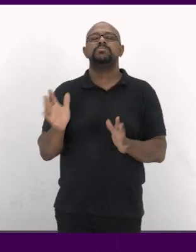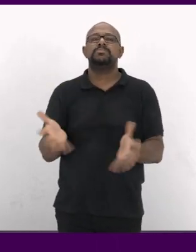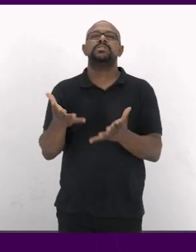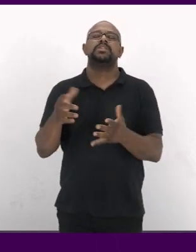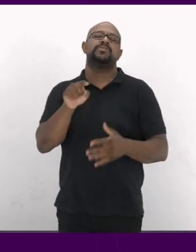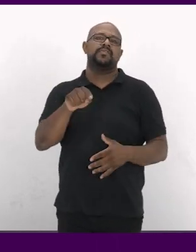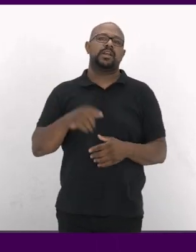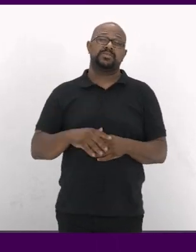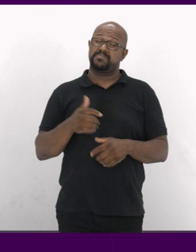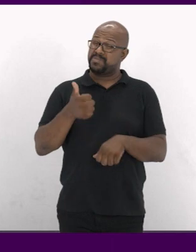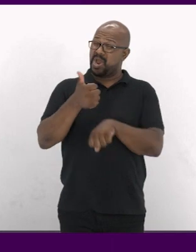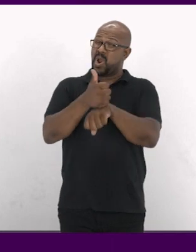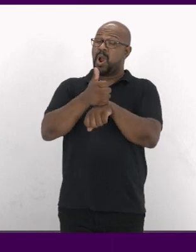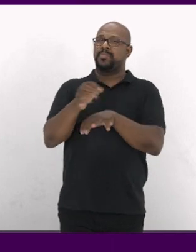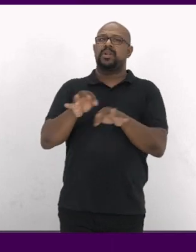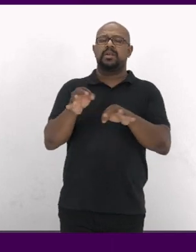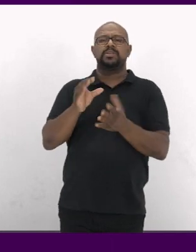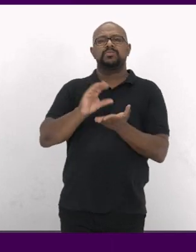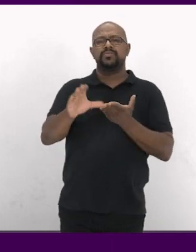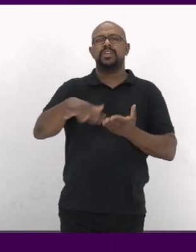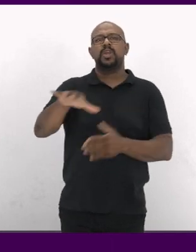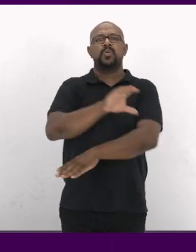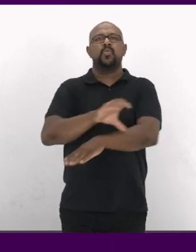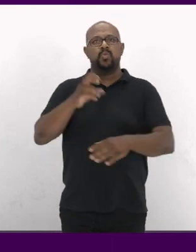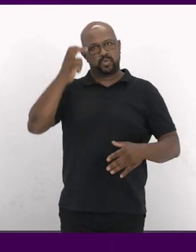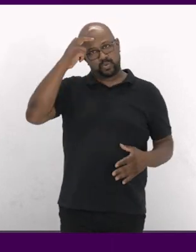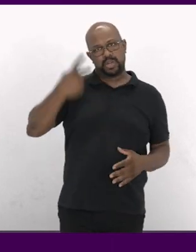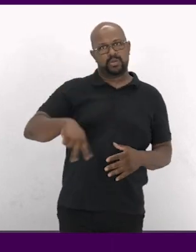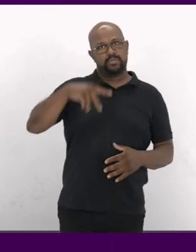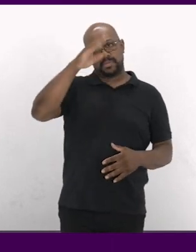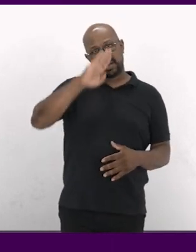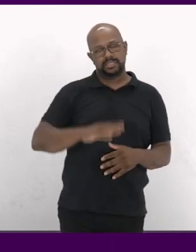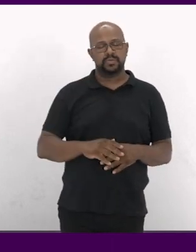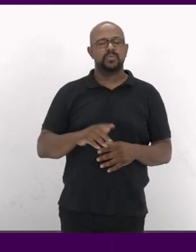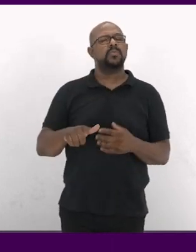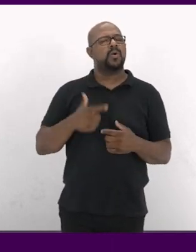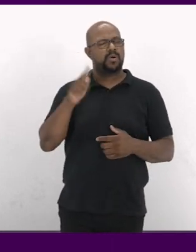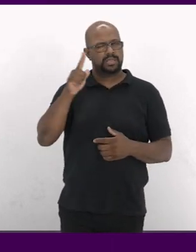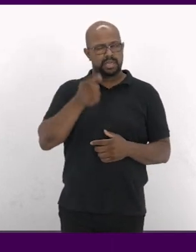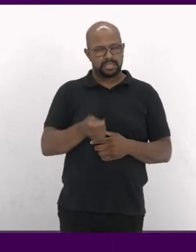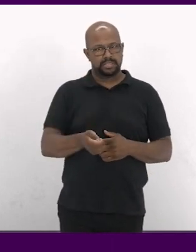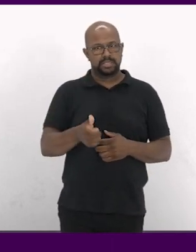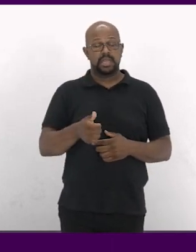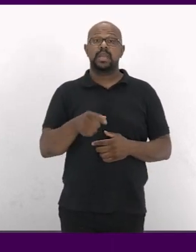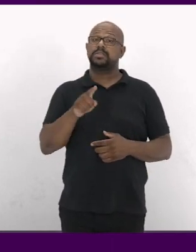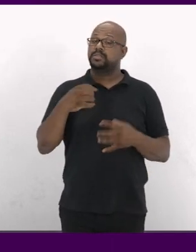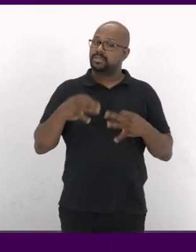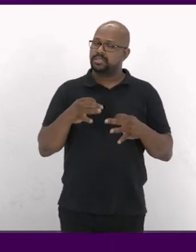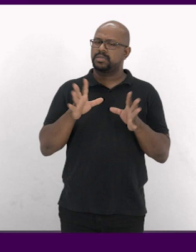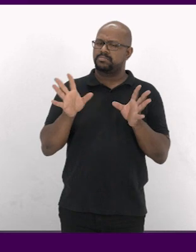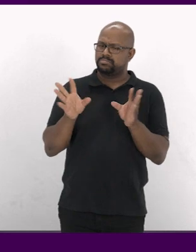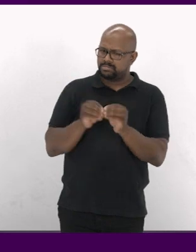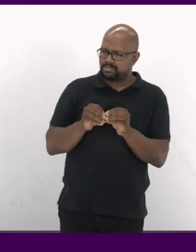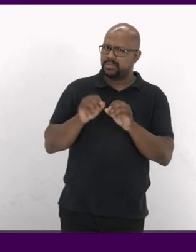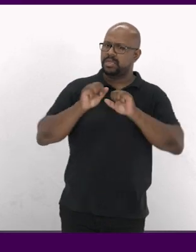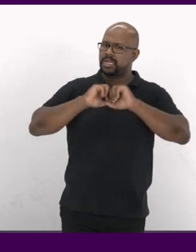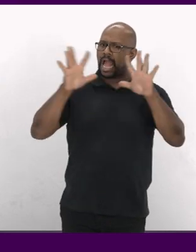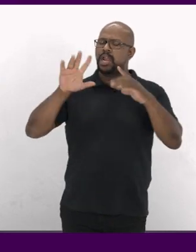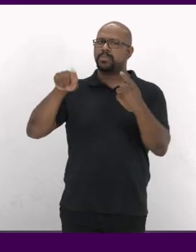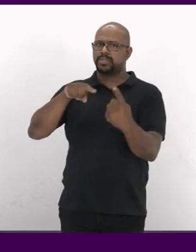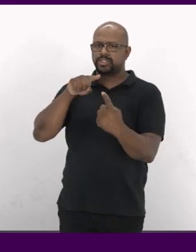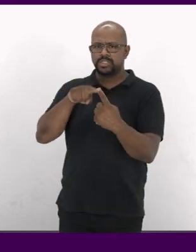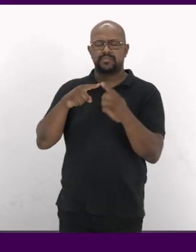Incentivados, atualmente o maior programa privado de investimento em cultura do Brasil. E outra dica: seja conciso, claro